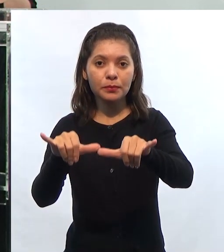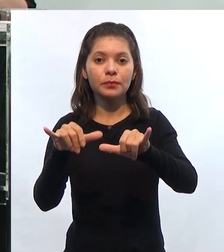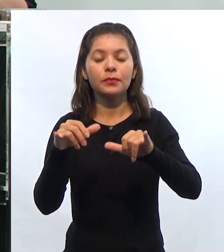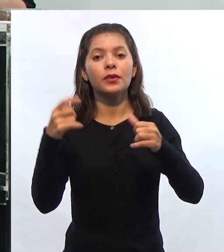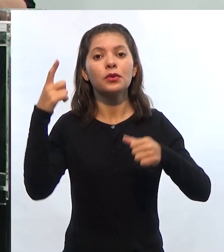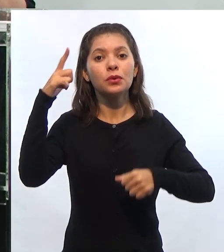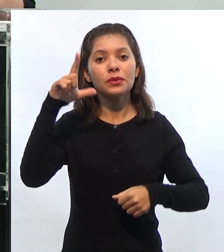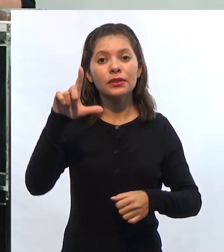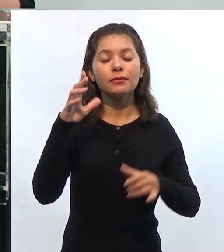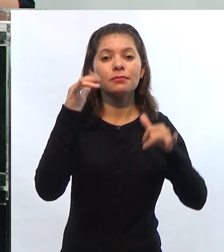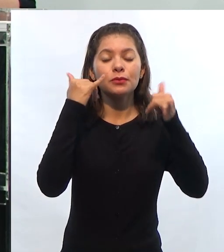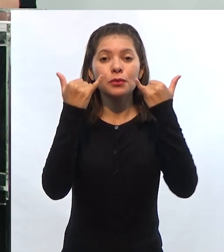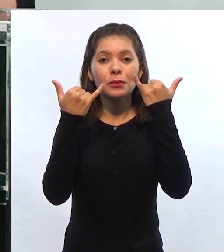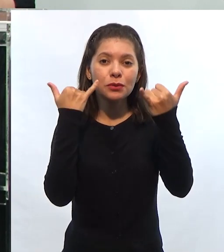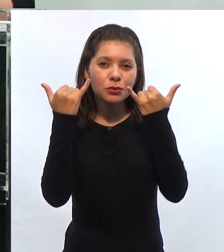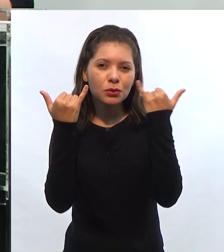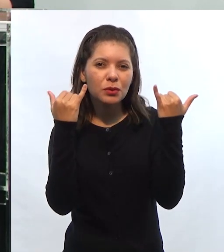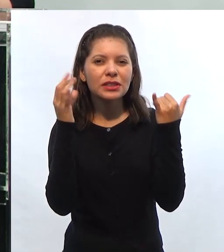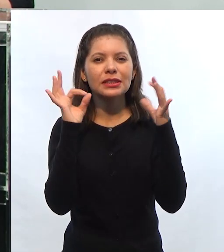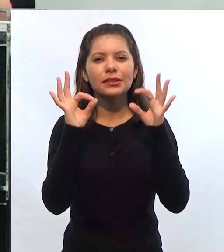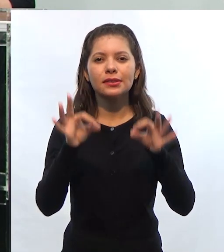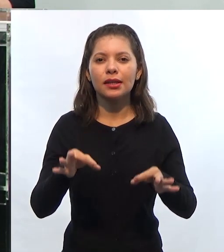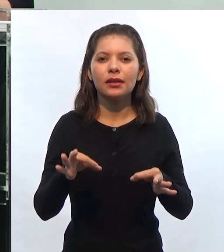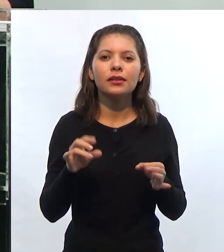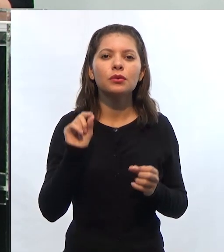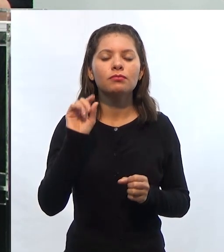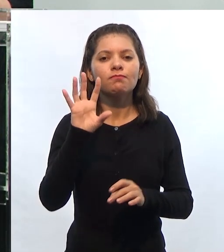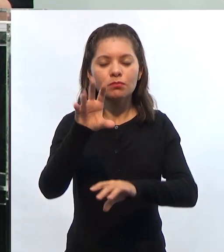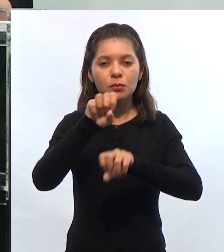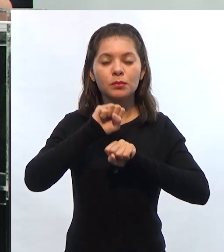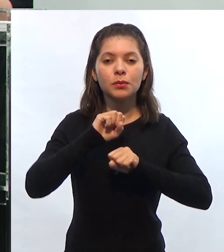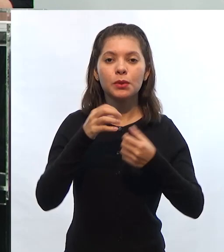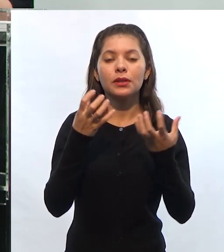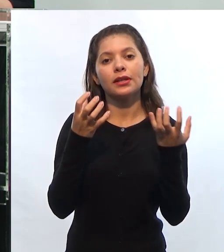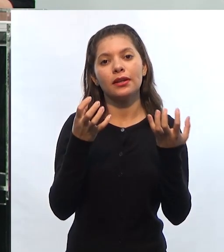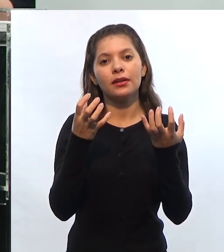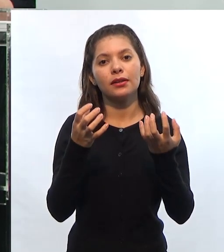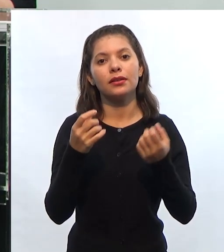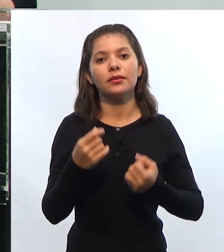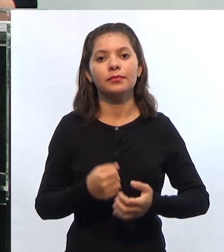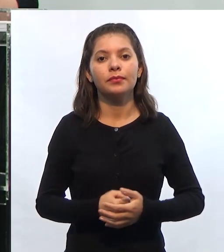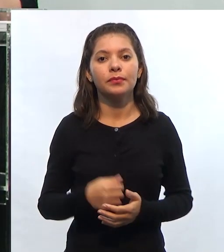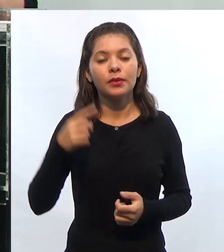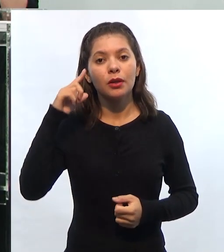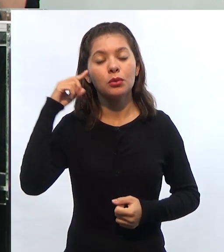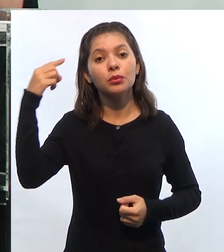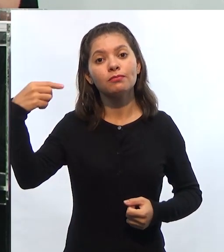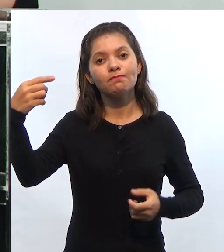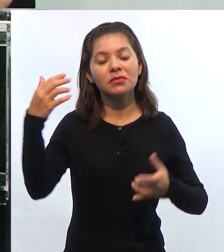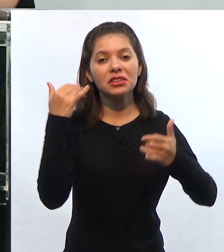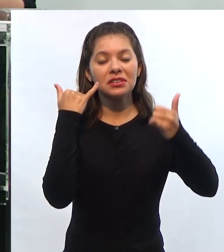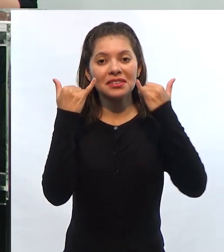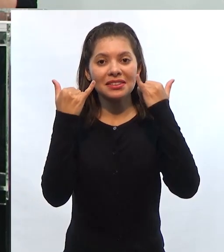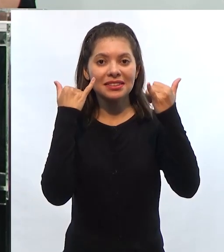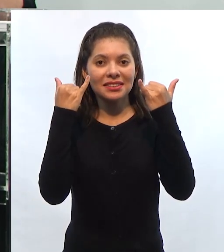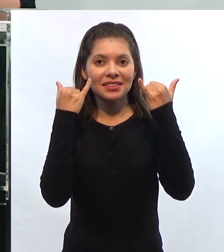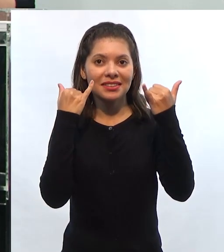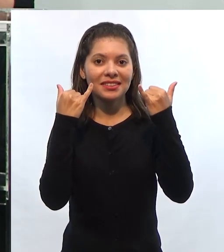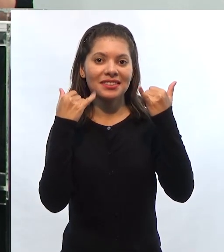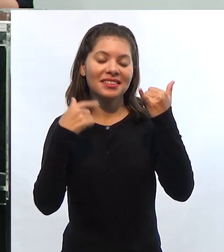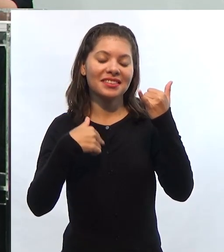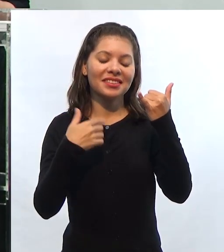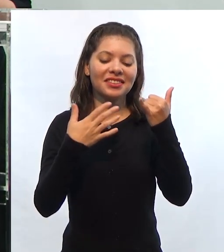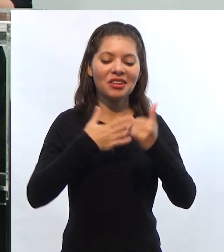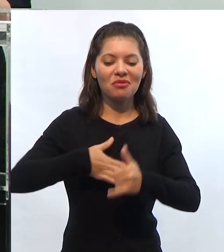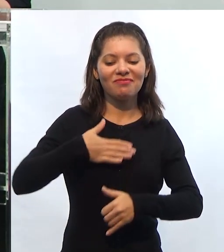o mercado, porque a gente consegue ter informações muito precisas do que aquele consumidor quer, que a gente todo dia está dando informação para a